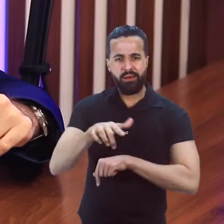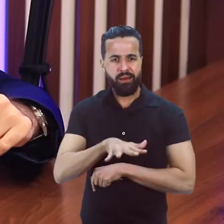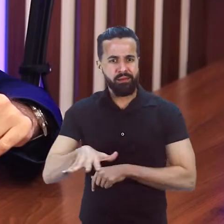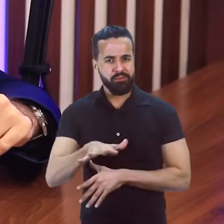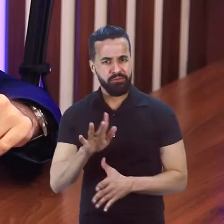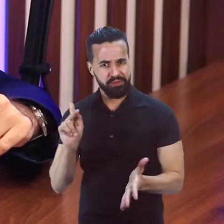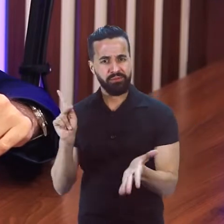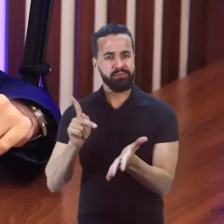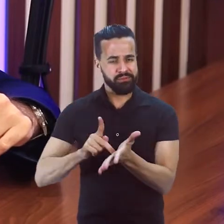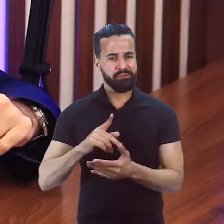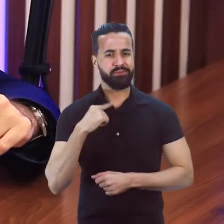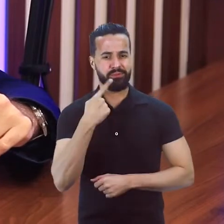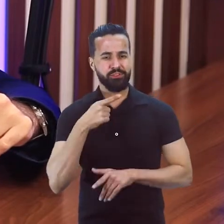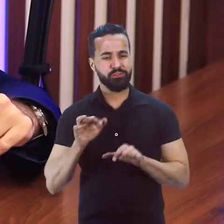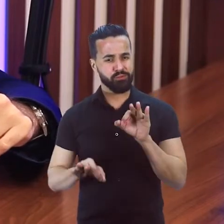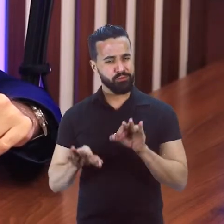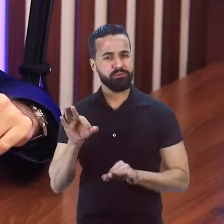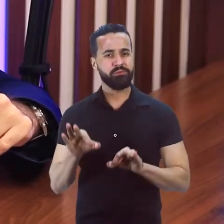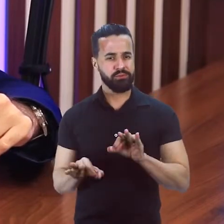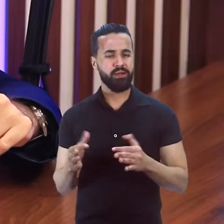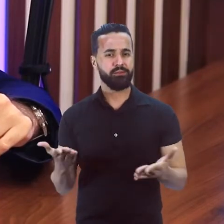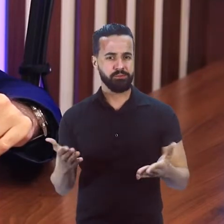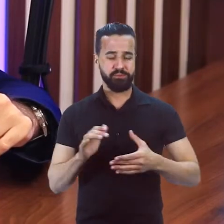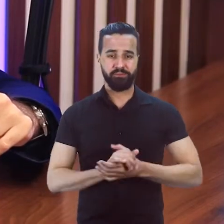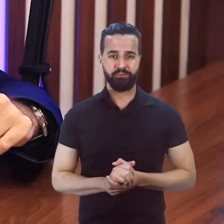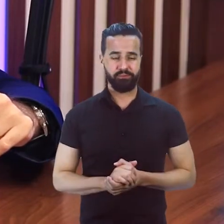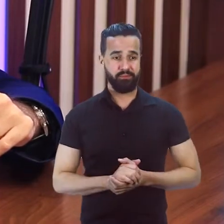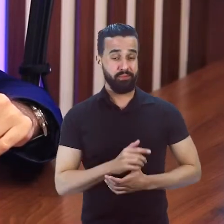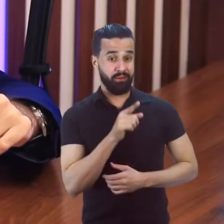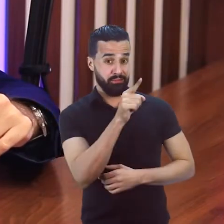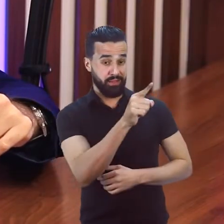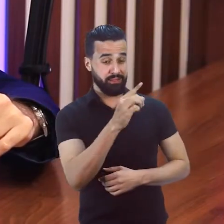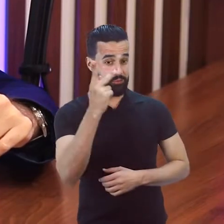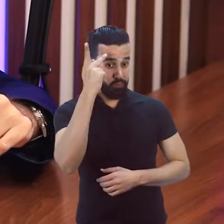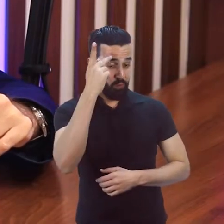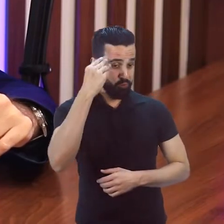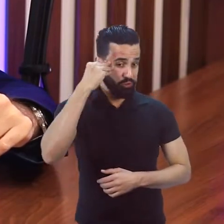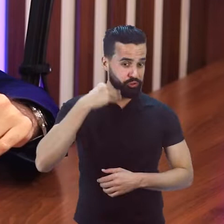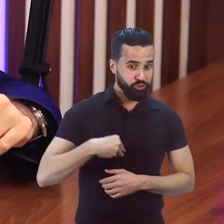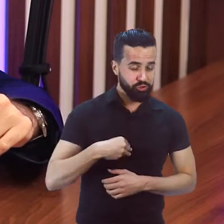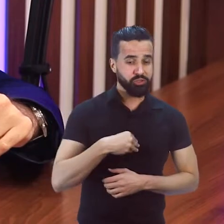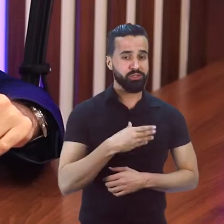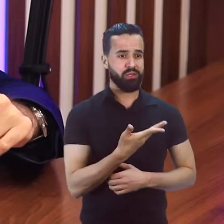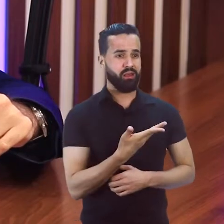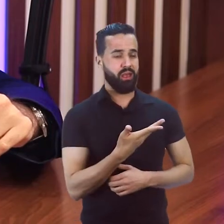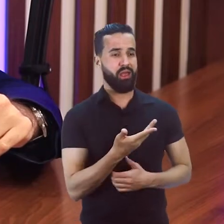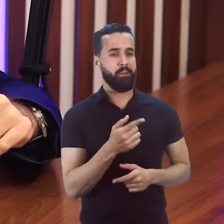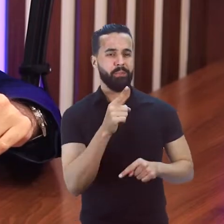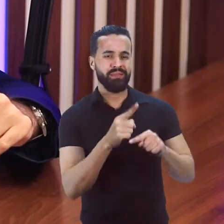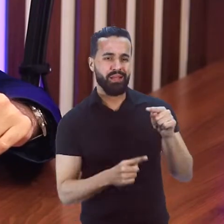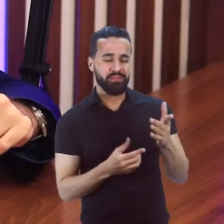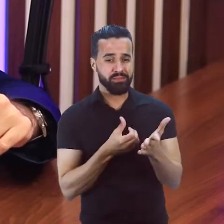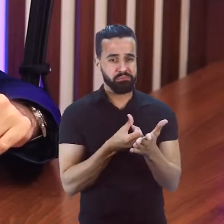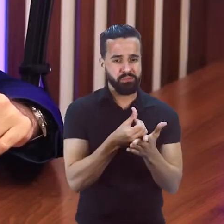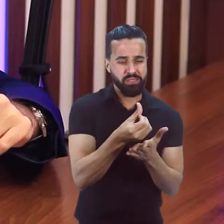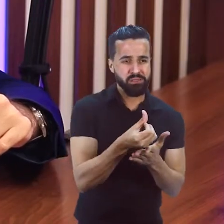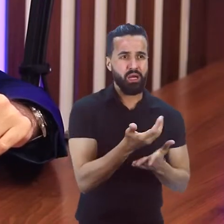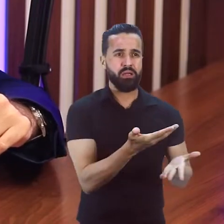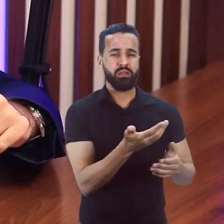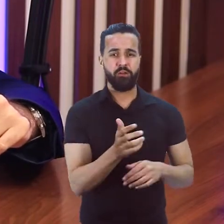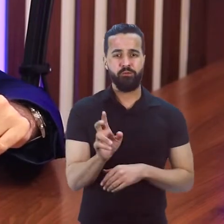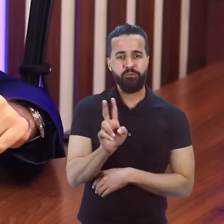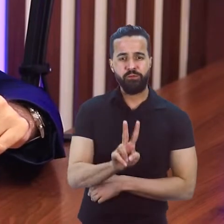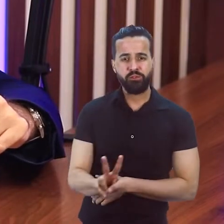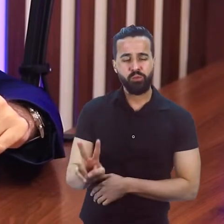né? E na época que eu desisti, vim para cá, era no meio do ano. Naquela época não tinha vestibular